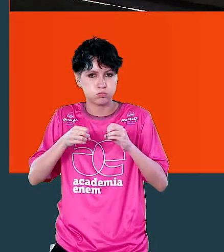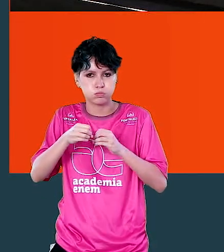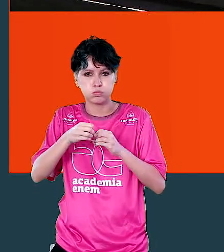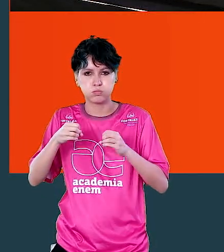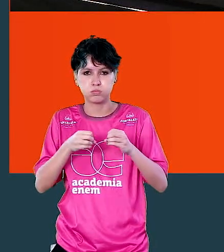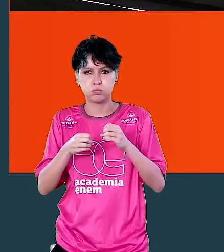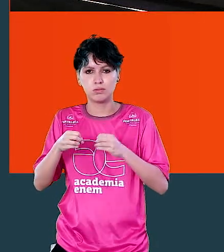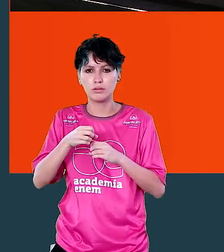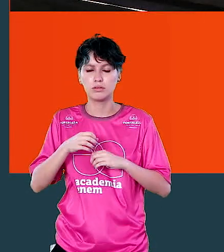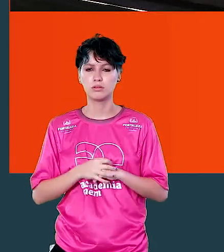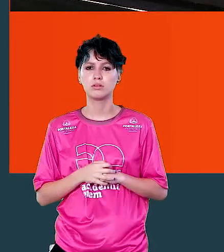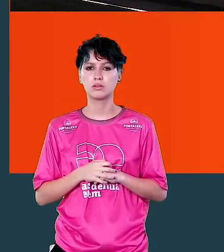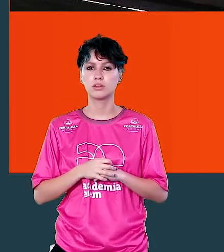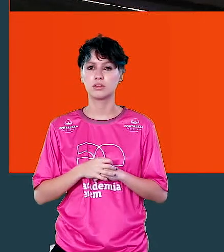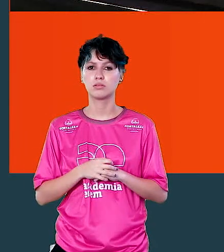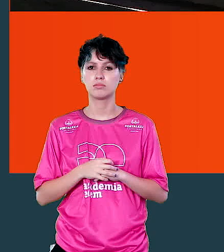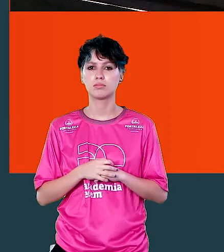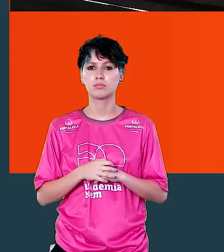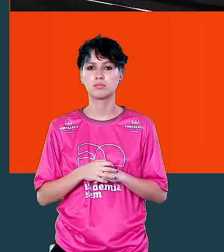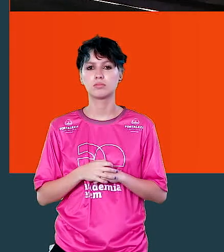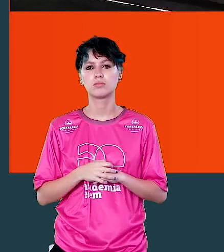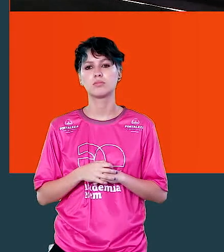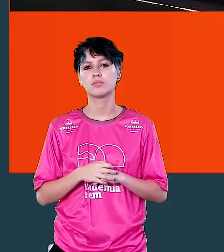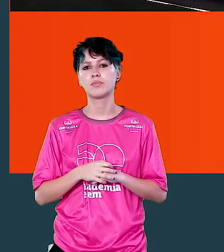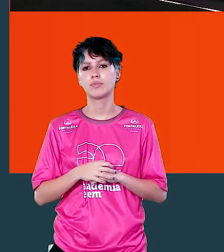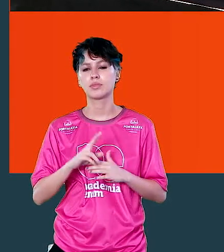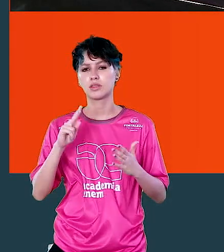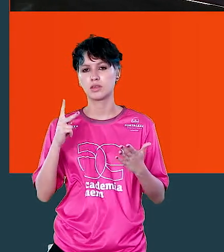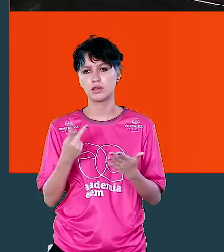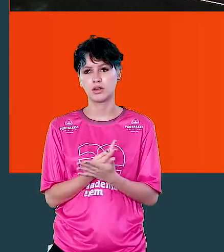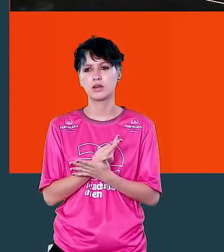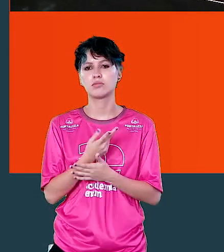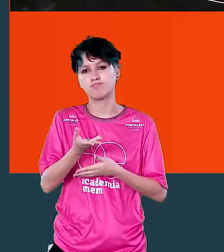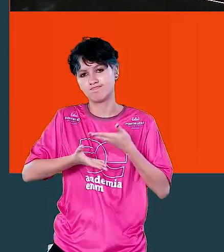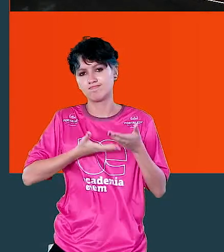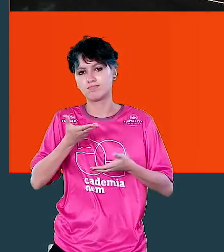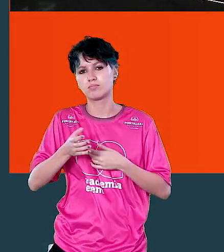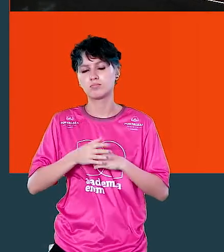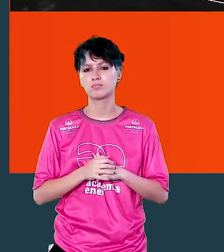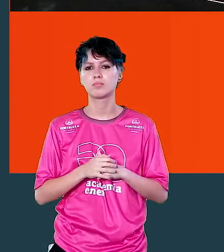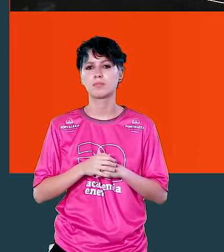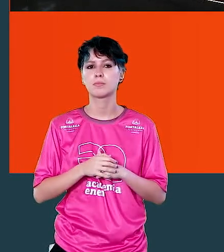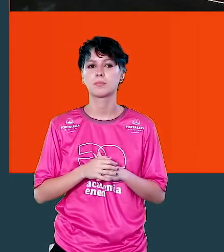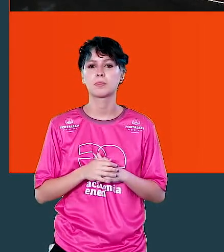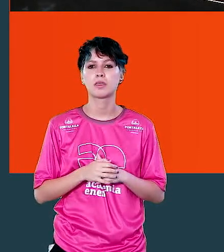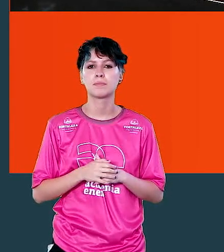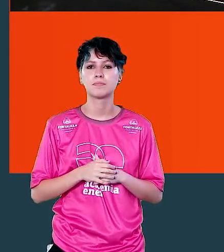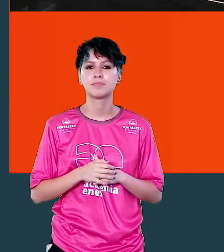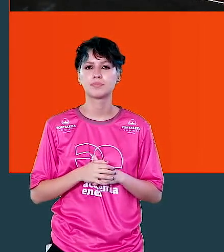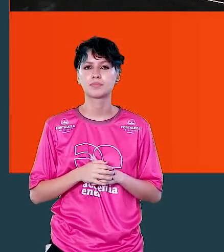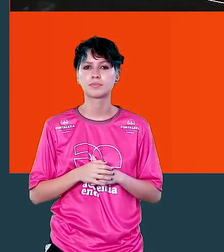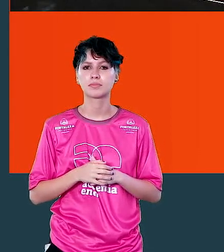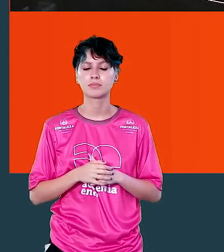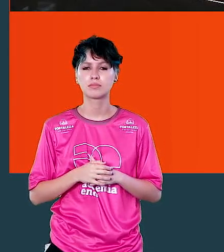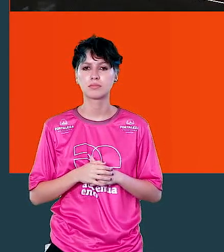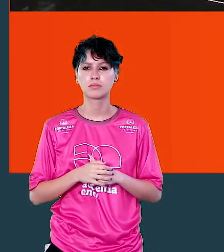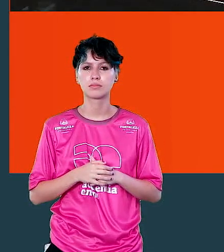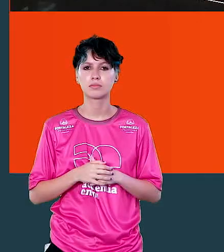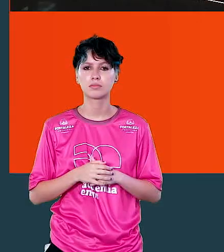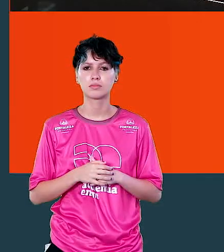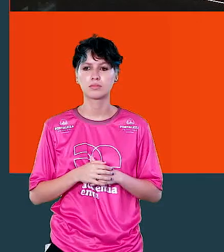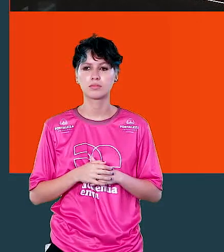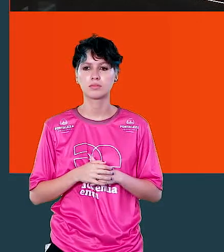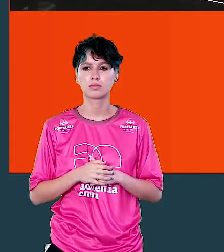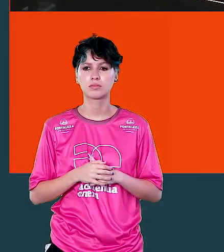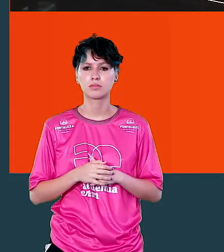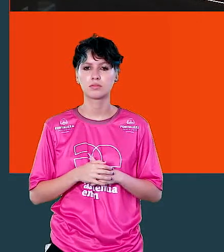cria interações. É isso que define o estado de agregação da substância. Substância no estado